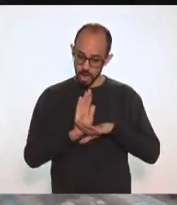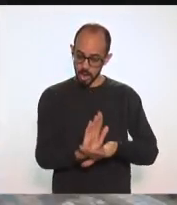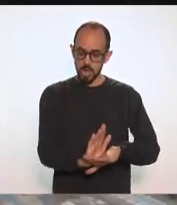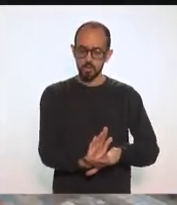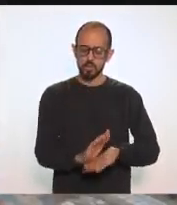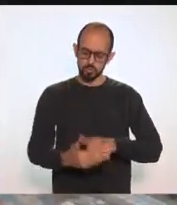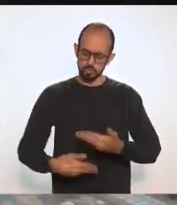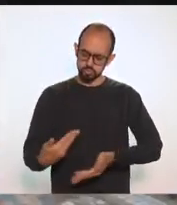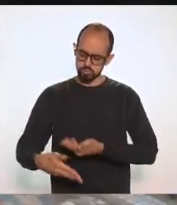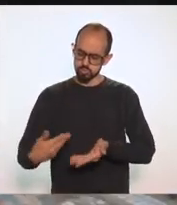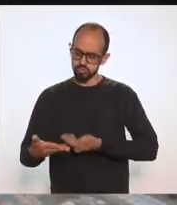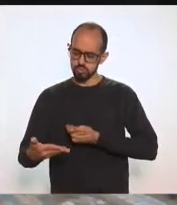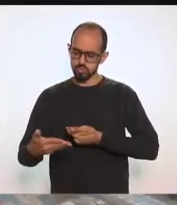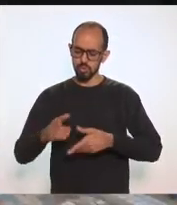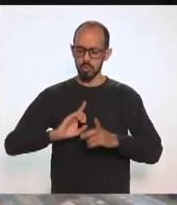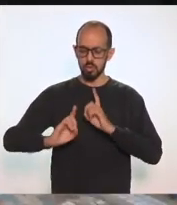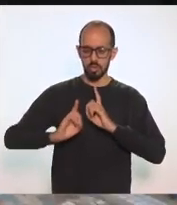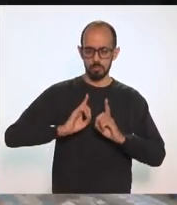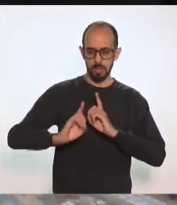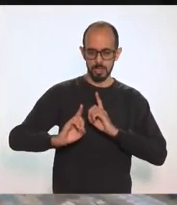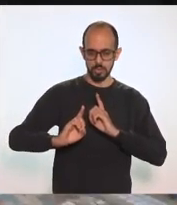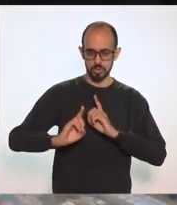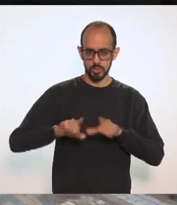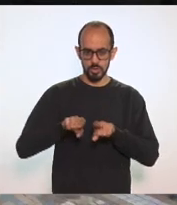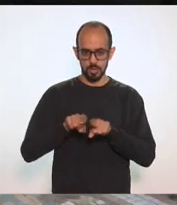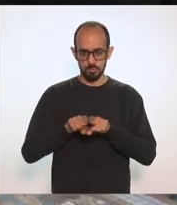para o debate, e dizer que